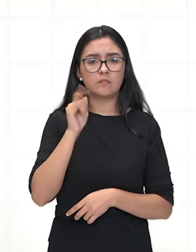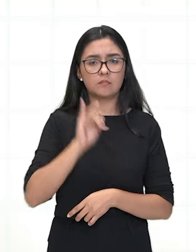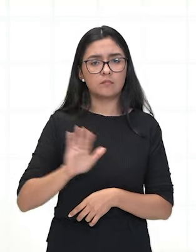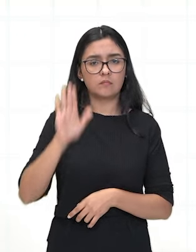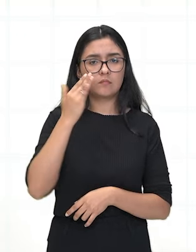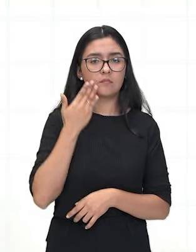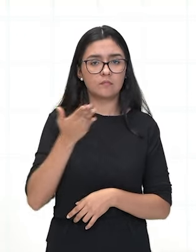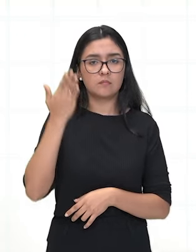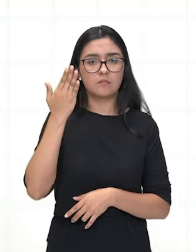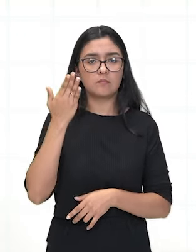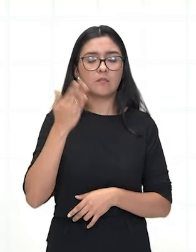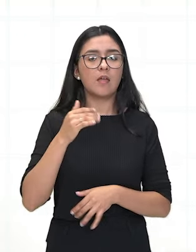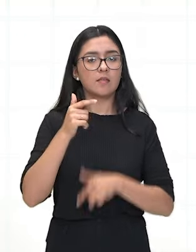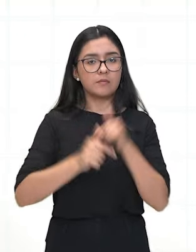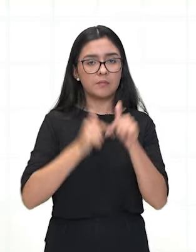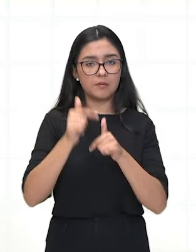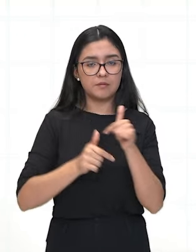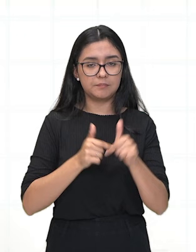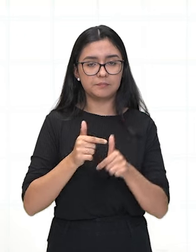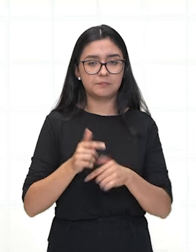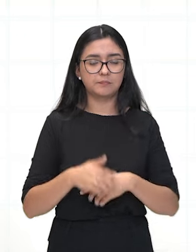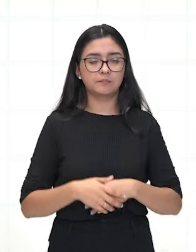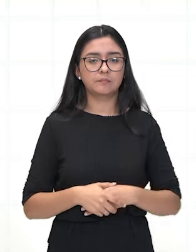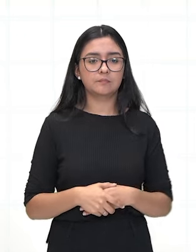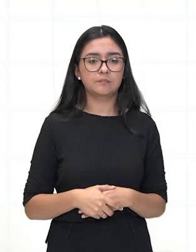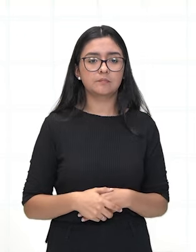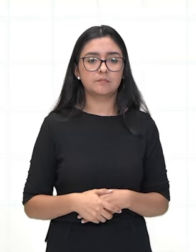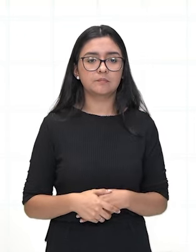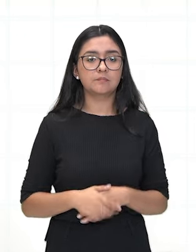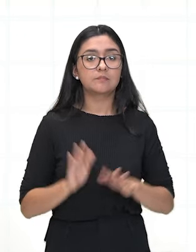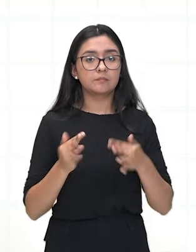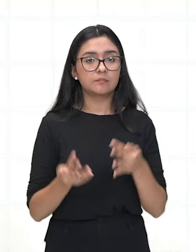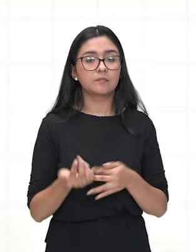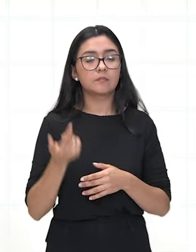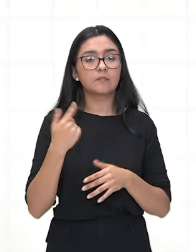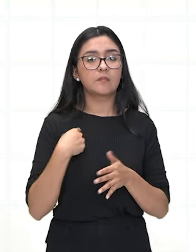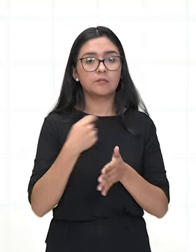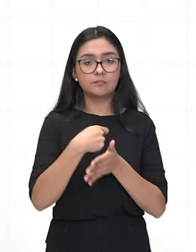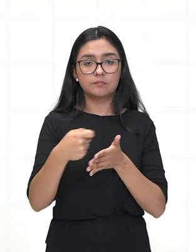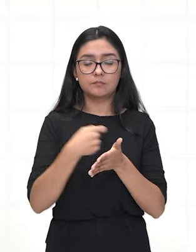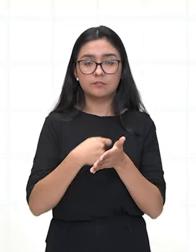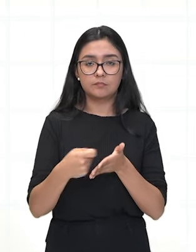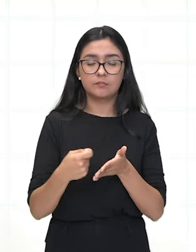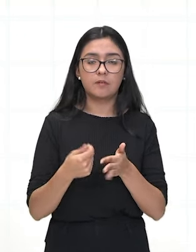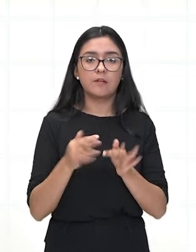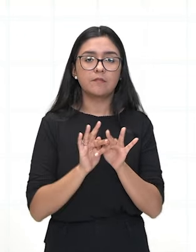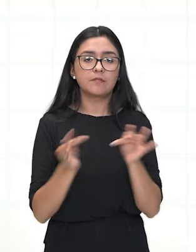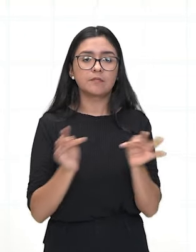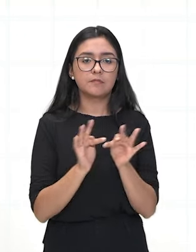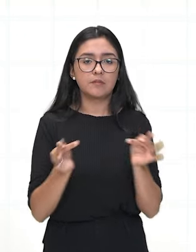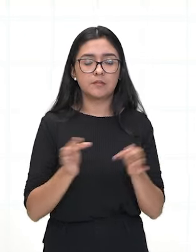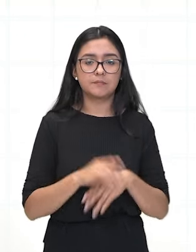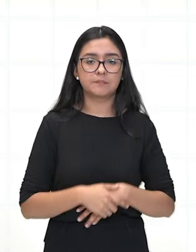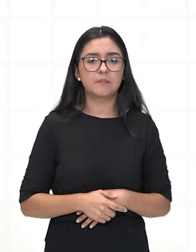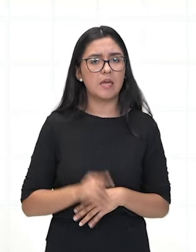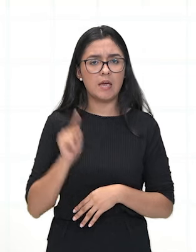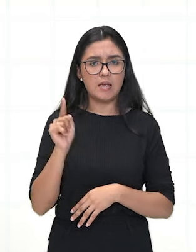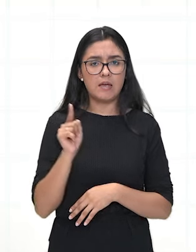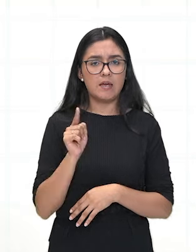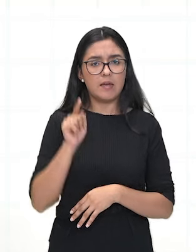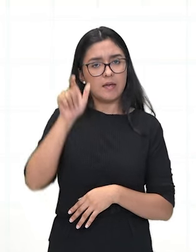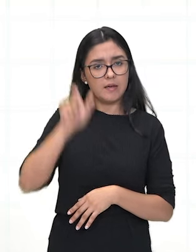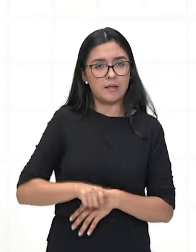concentrada certo então eu reescrevi essa frase aqui PR negativa dizendo que ela não estava